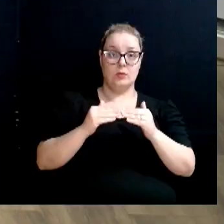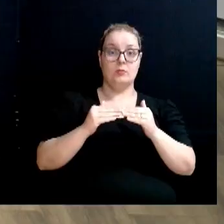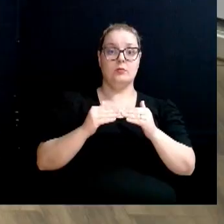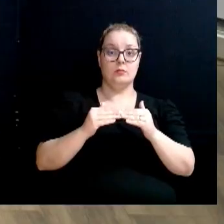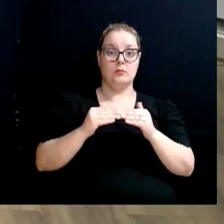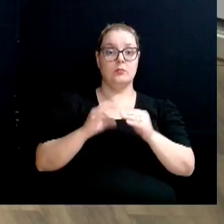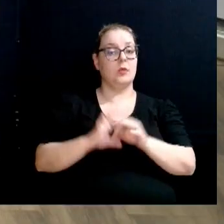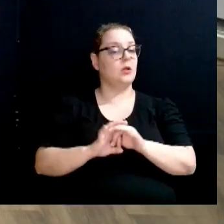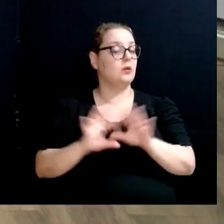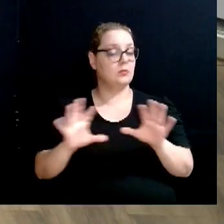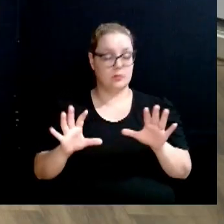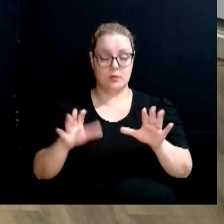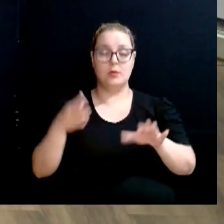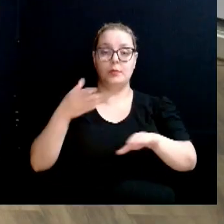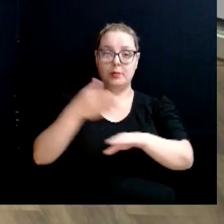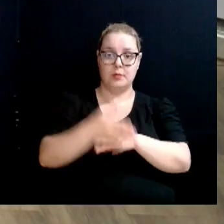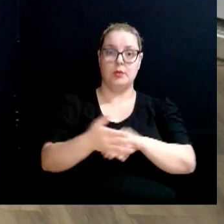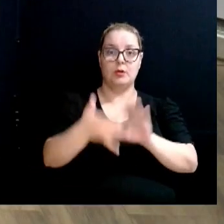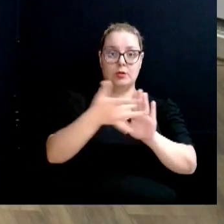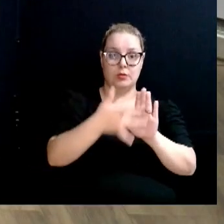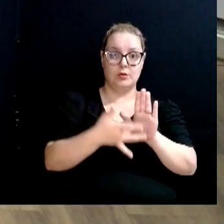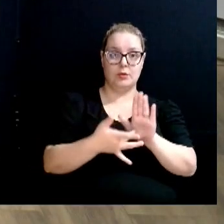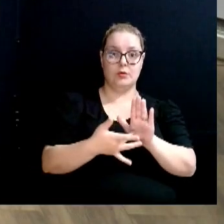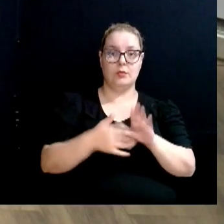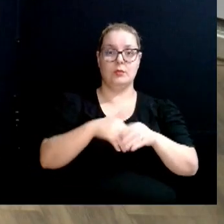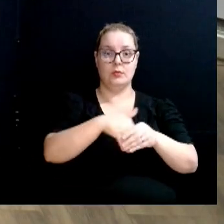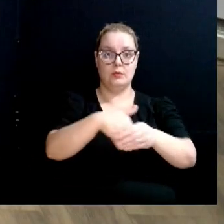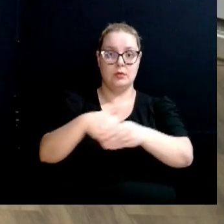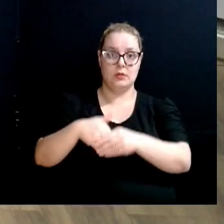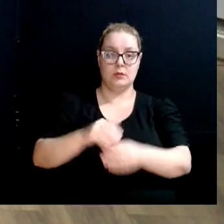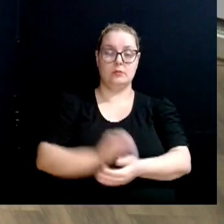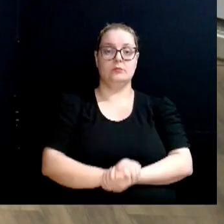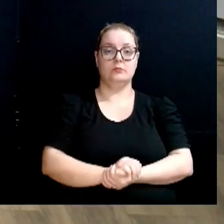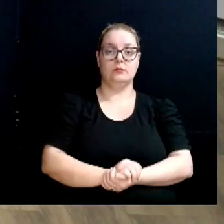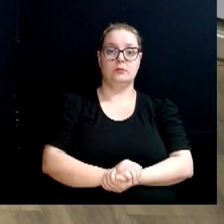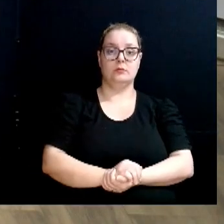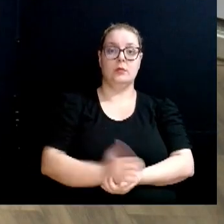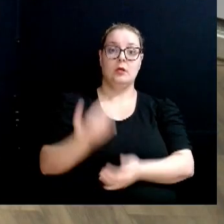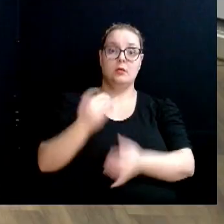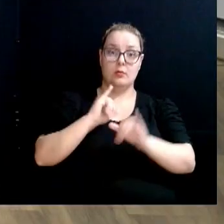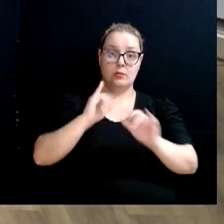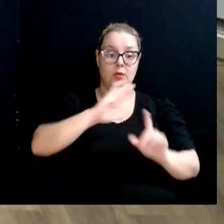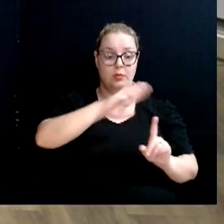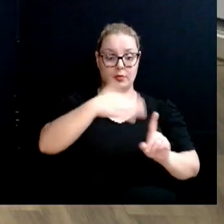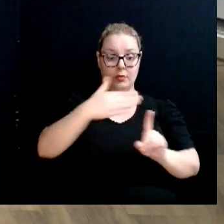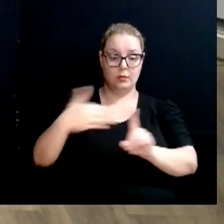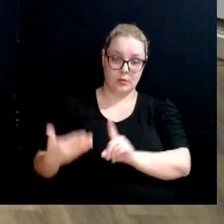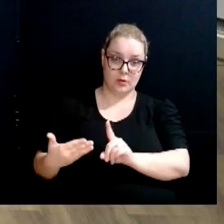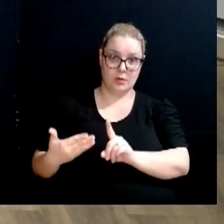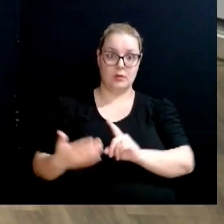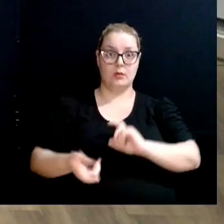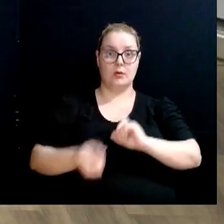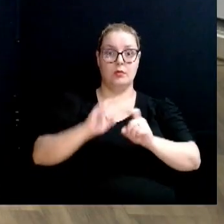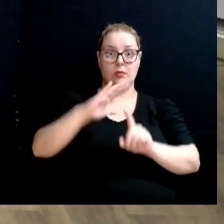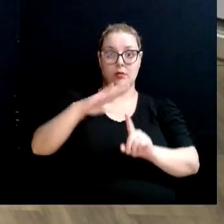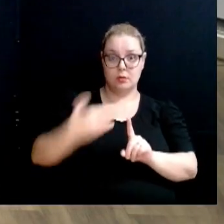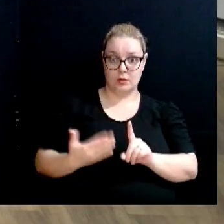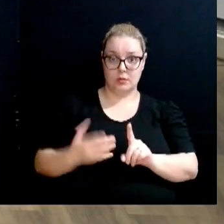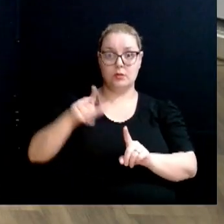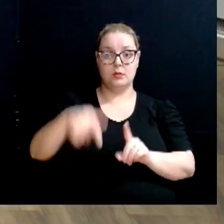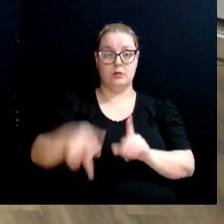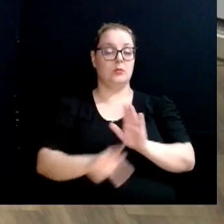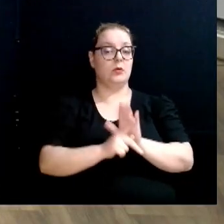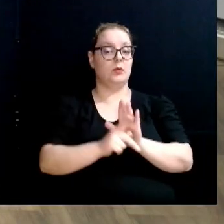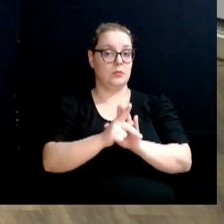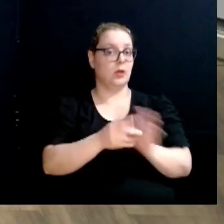para entrar na pauta de votação. Vamos falar de homenagens com solenidades após projetos que são